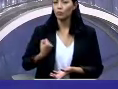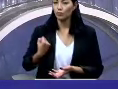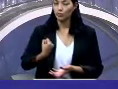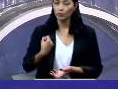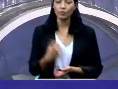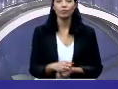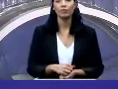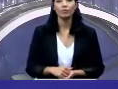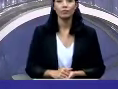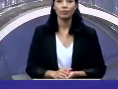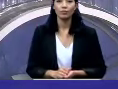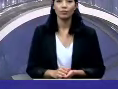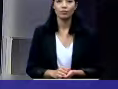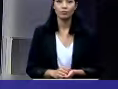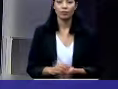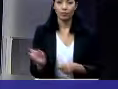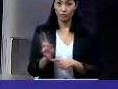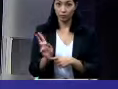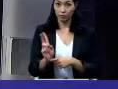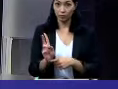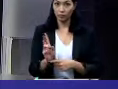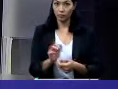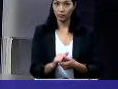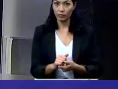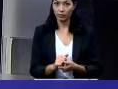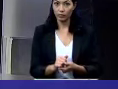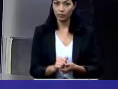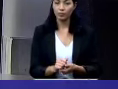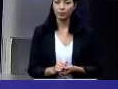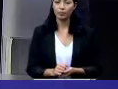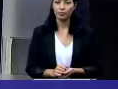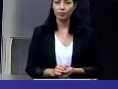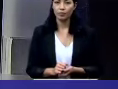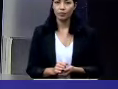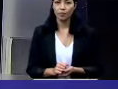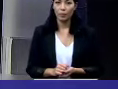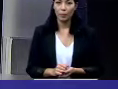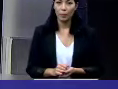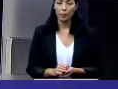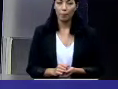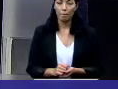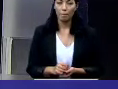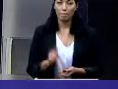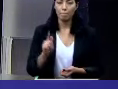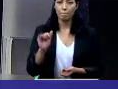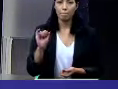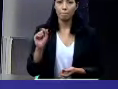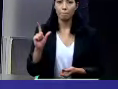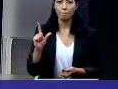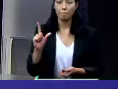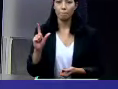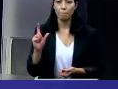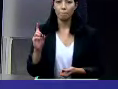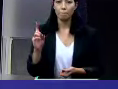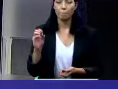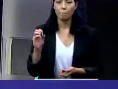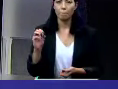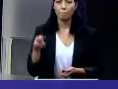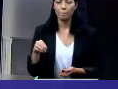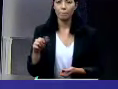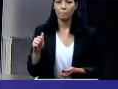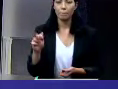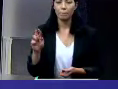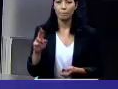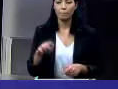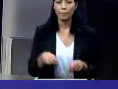2 números. Nossos auditores populares estão aqui. O Gildomar e o Janderson